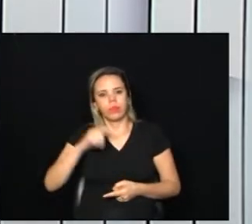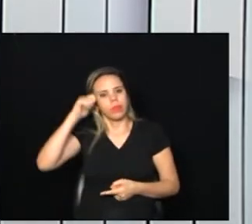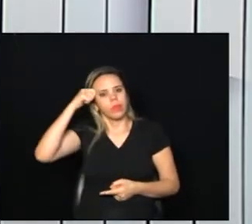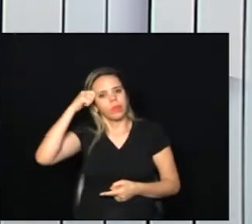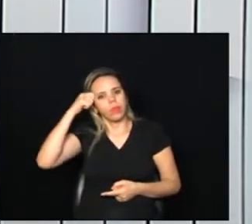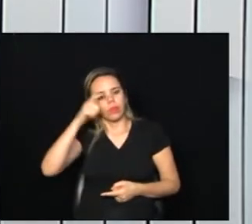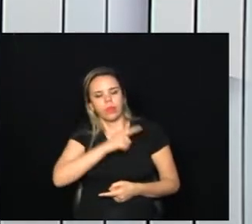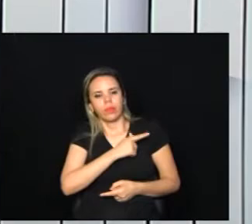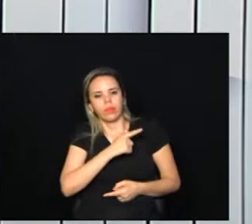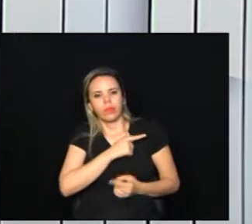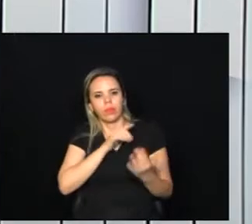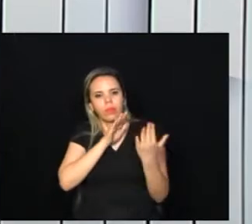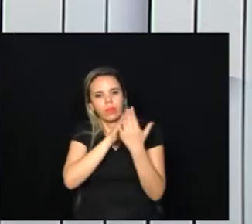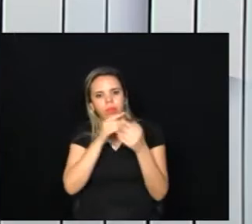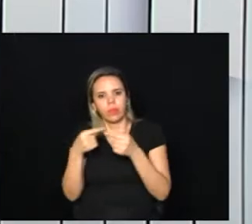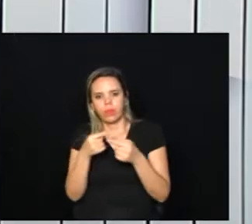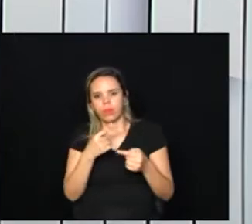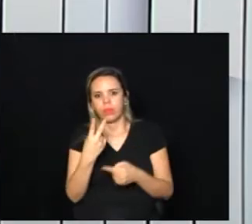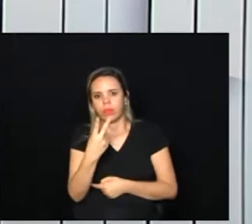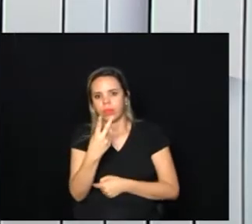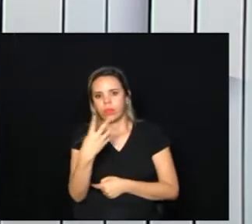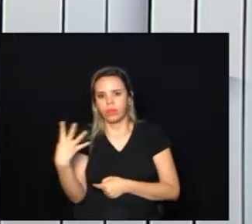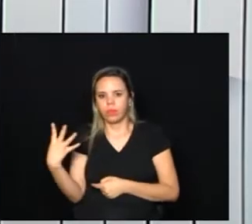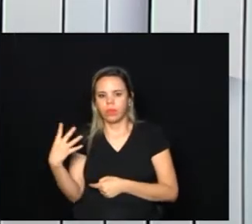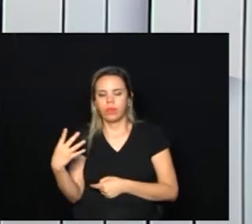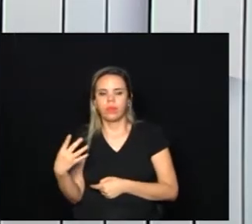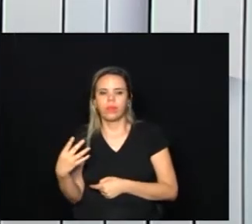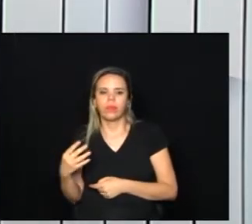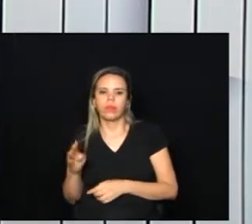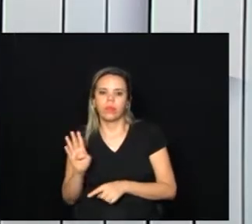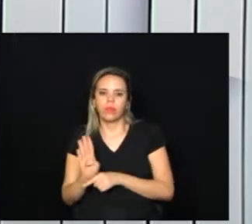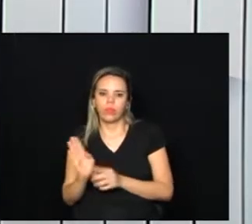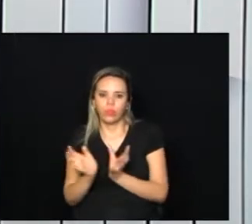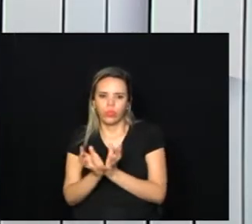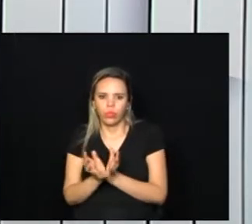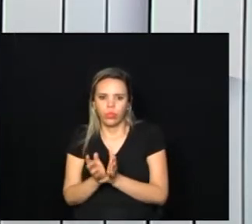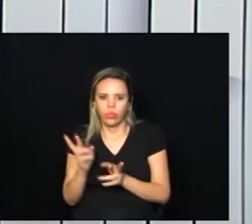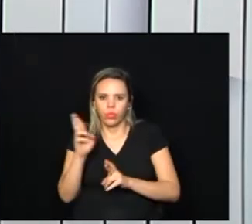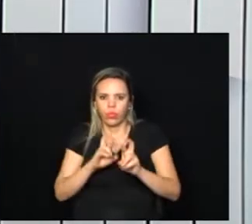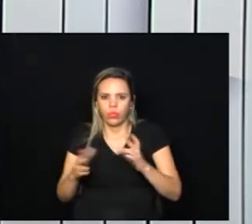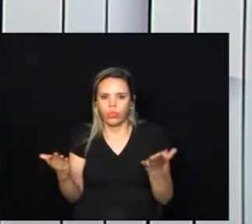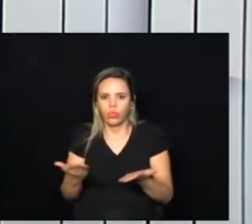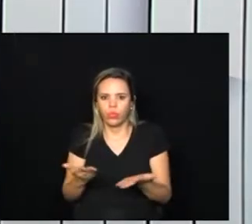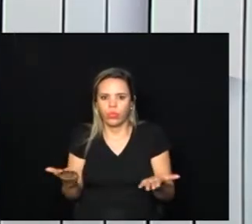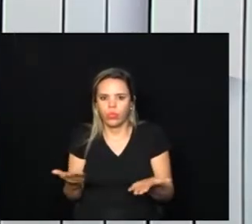Guarani, partida válida pela 24ª rodada da Série B. E nós vamos conferir